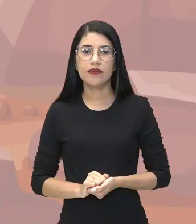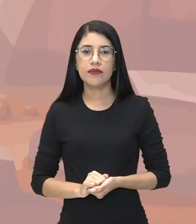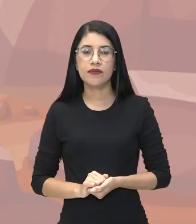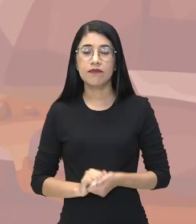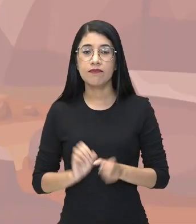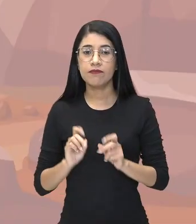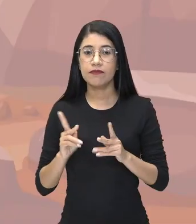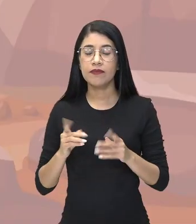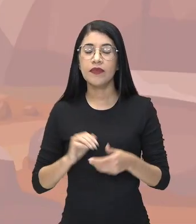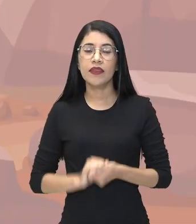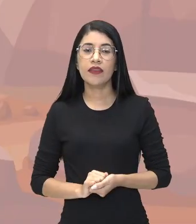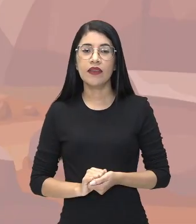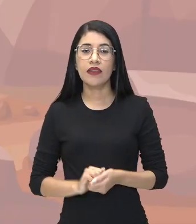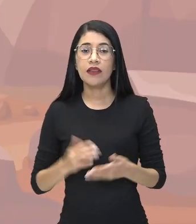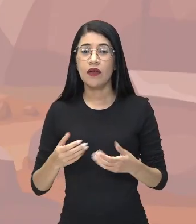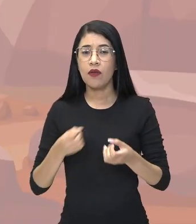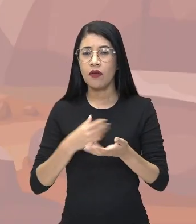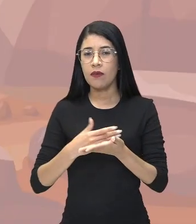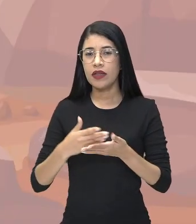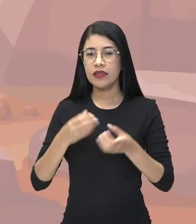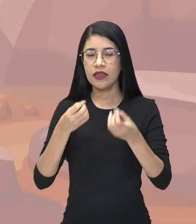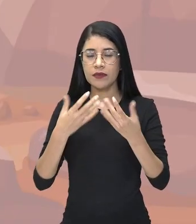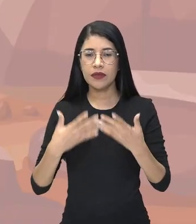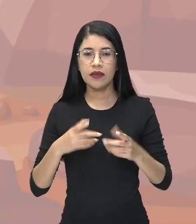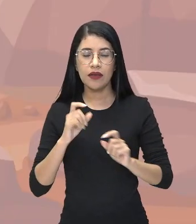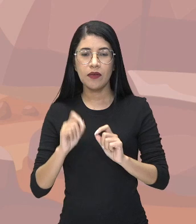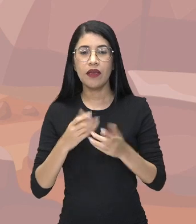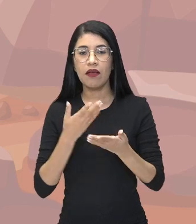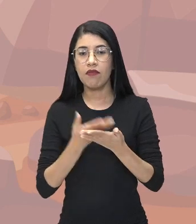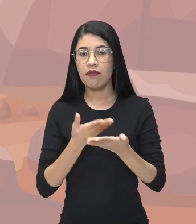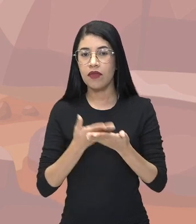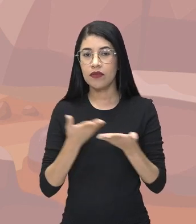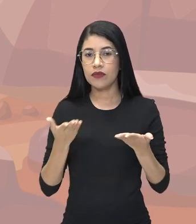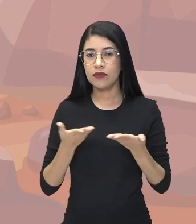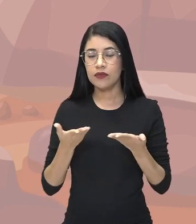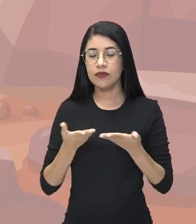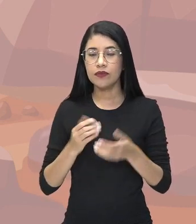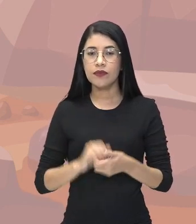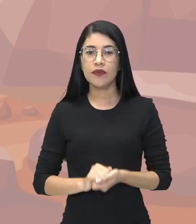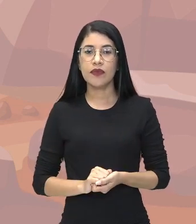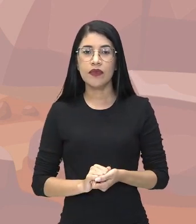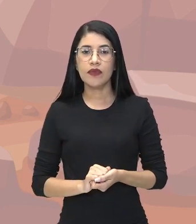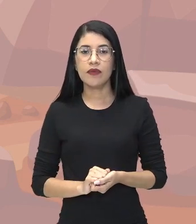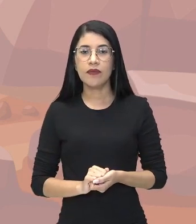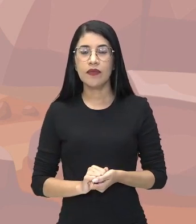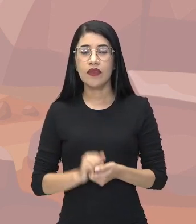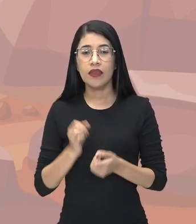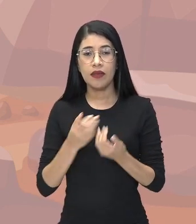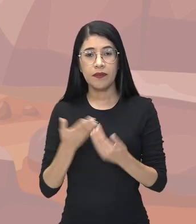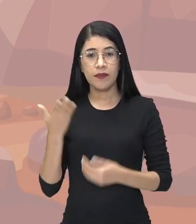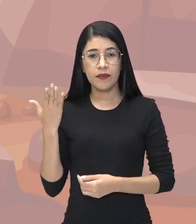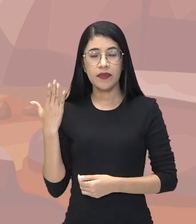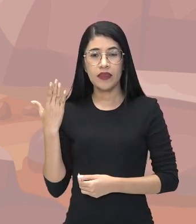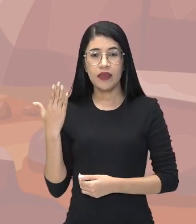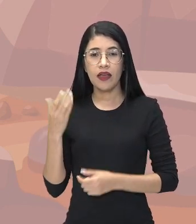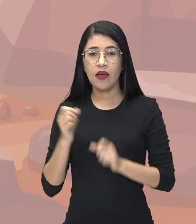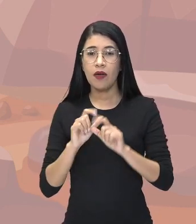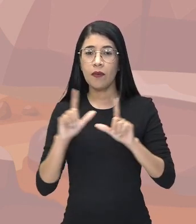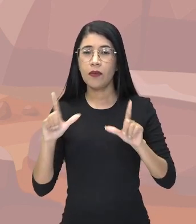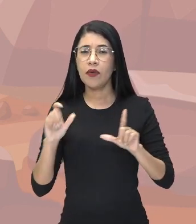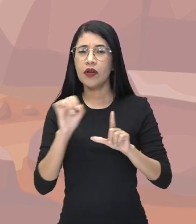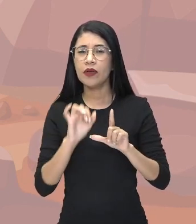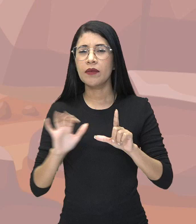Muito bem, então estamos iniciando já a nossa aula. Nesse momento aqui, que eu trago para vocês